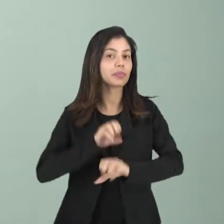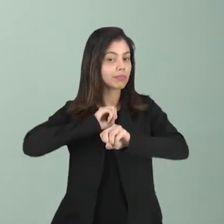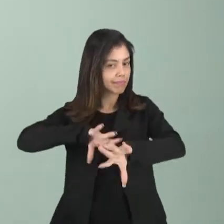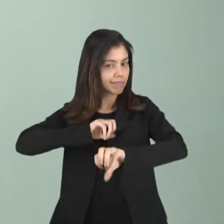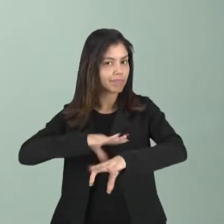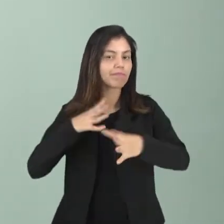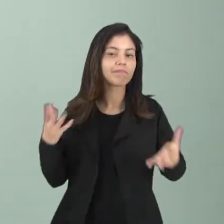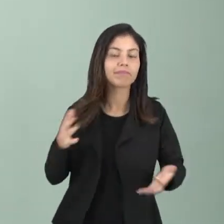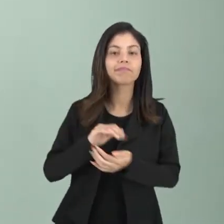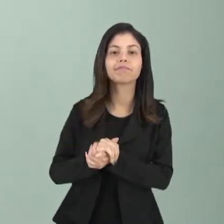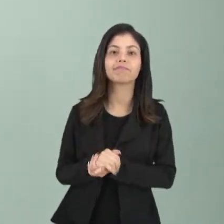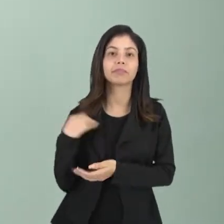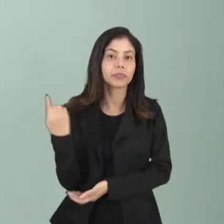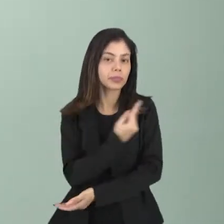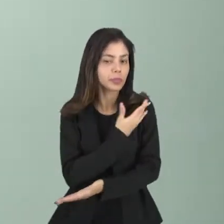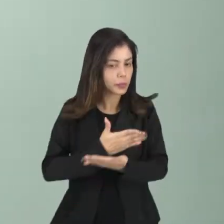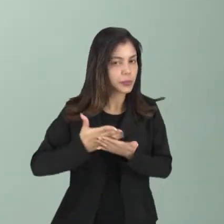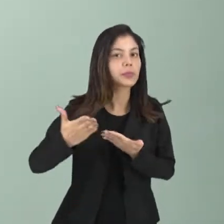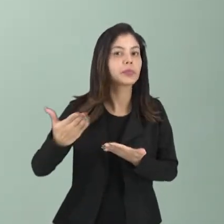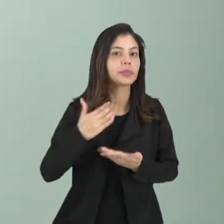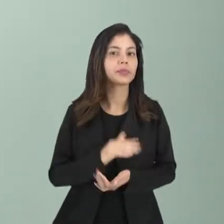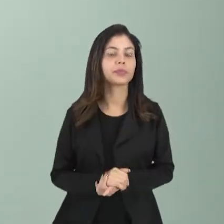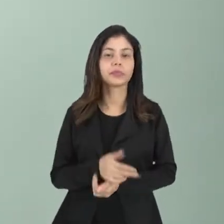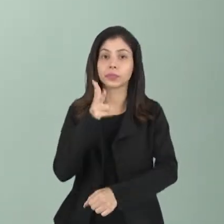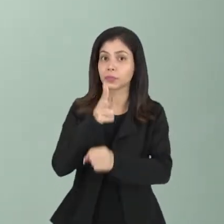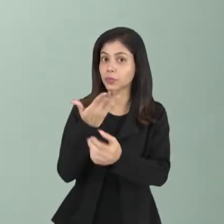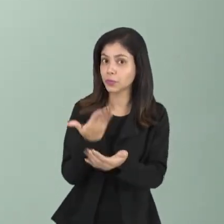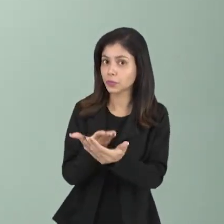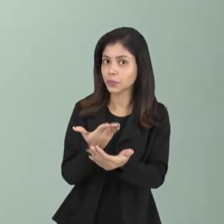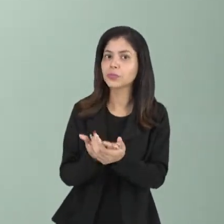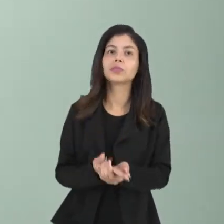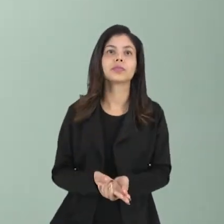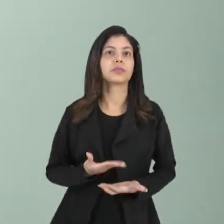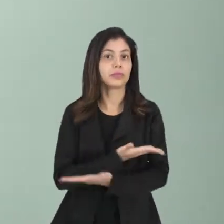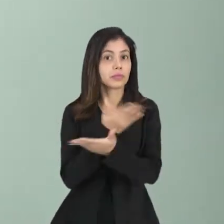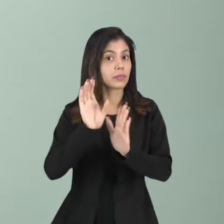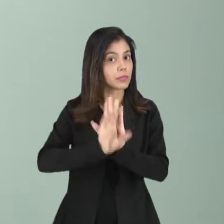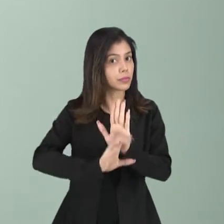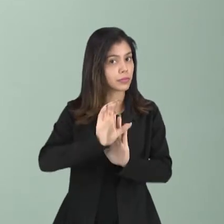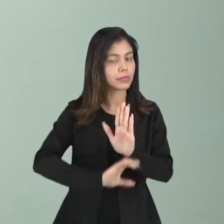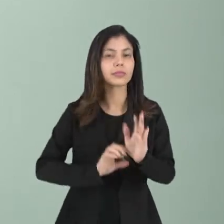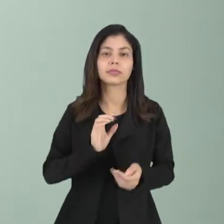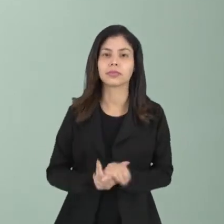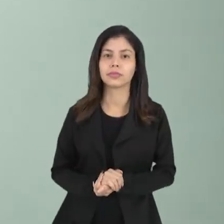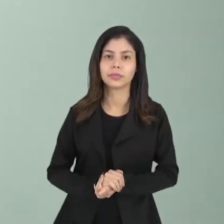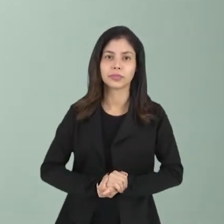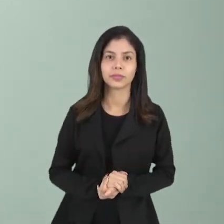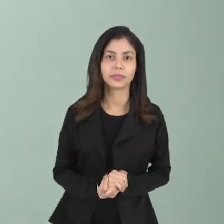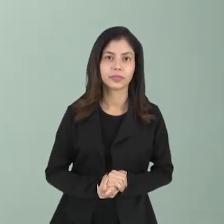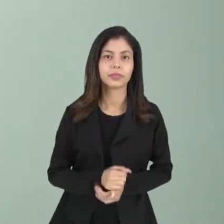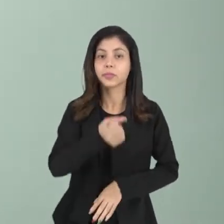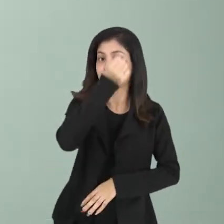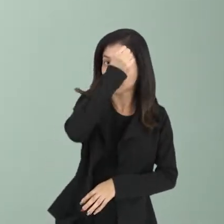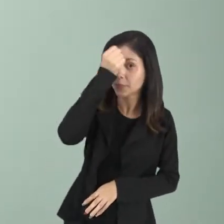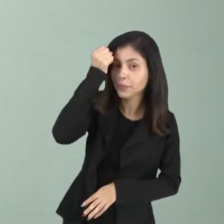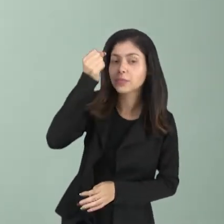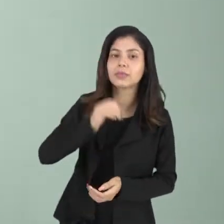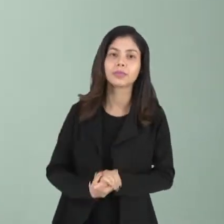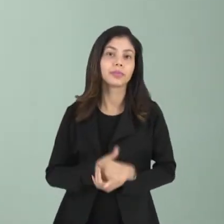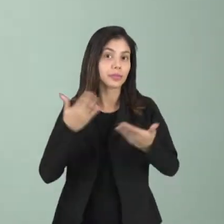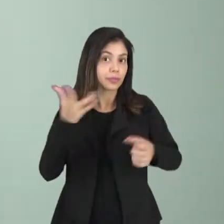Pública de Ensino, e estamos dando início a uma videoaula do seu componente curricular que é